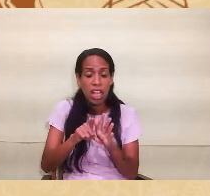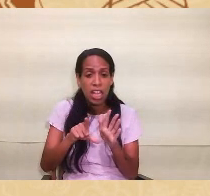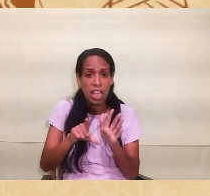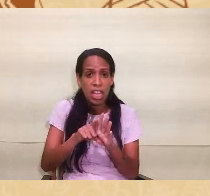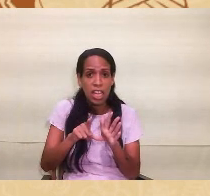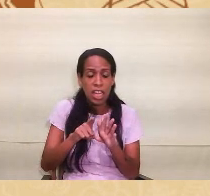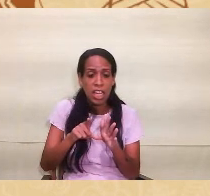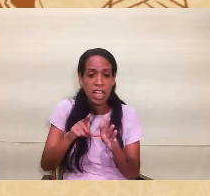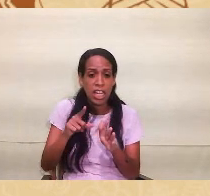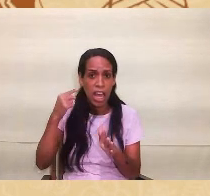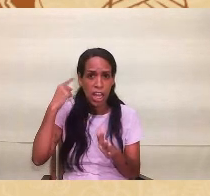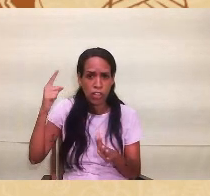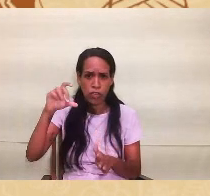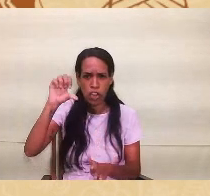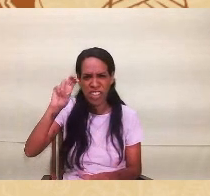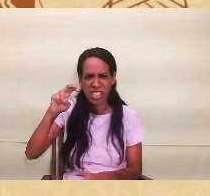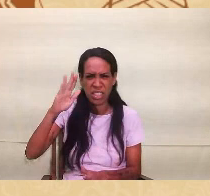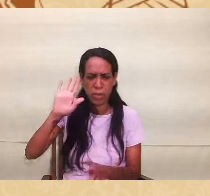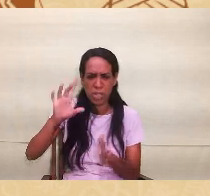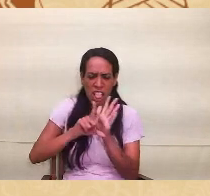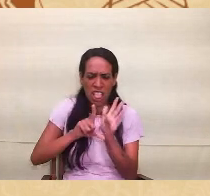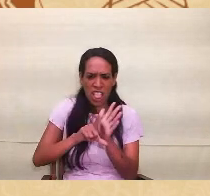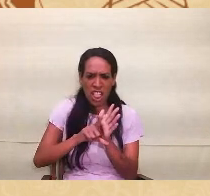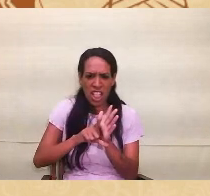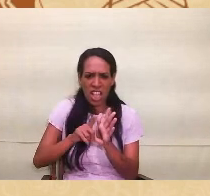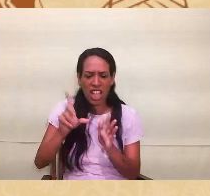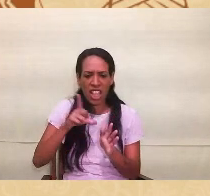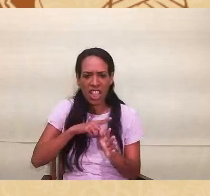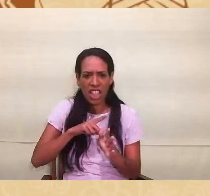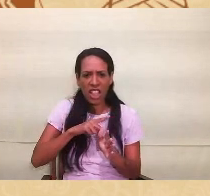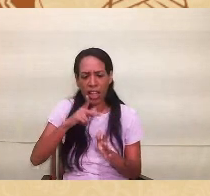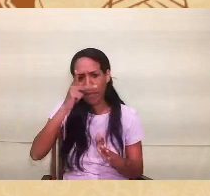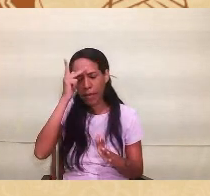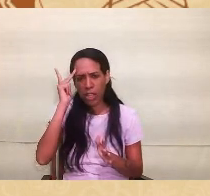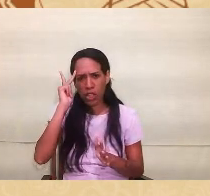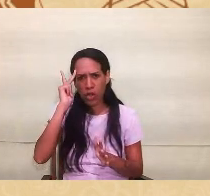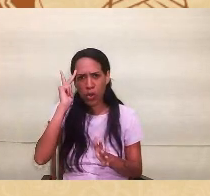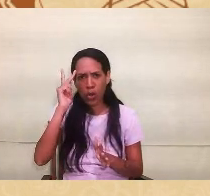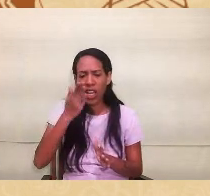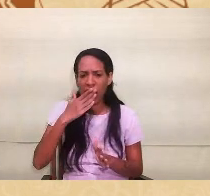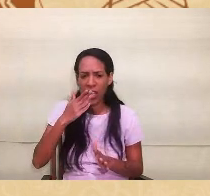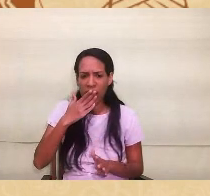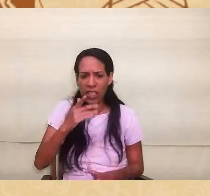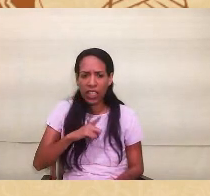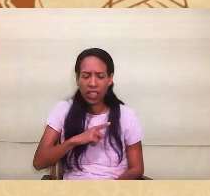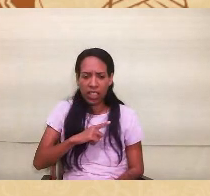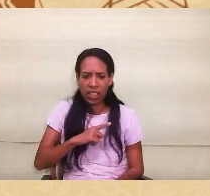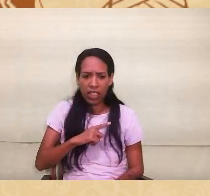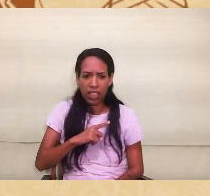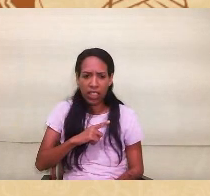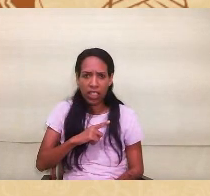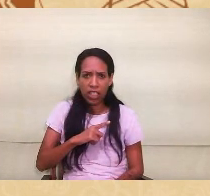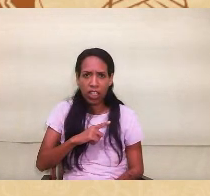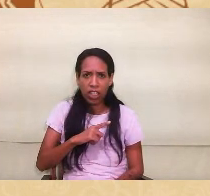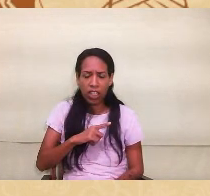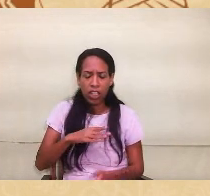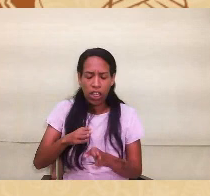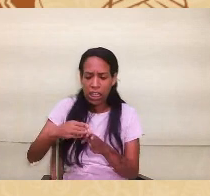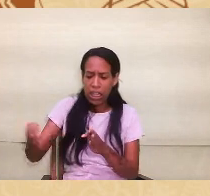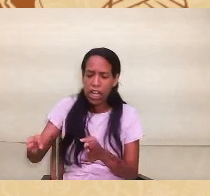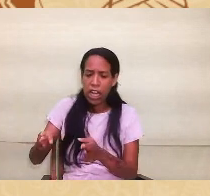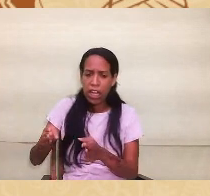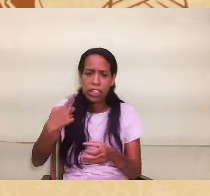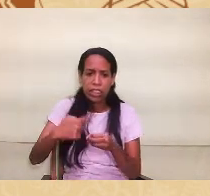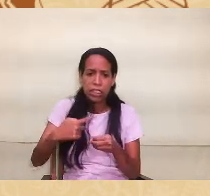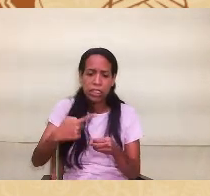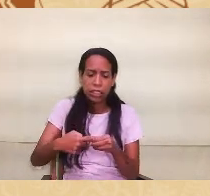revogada, acho que só em 96, da qual os povos indígenas eram tutelados pelo Estado, né,